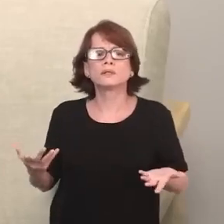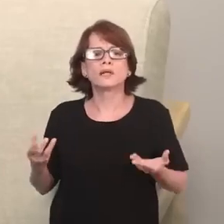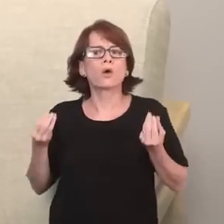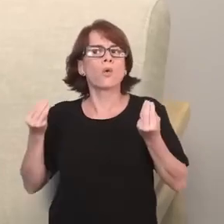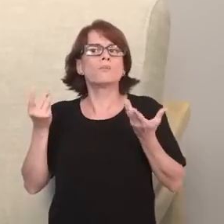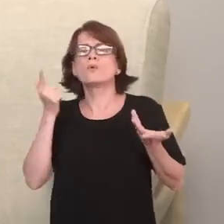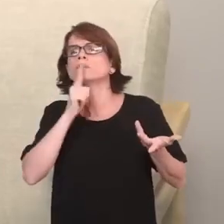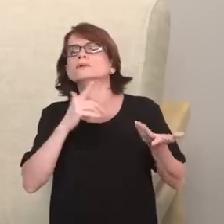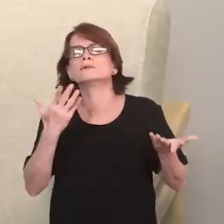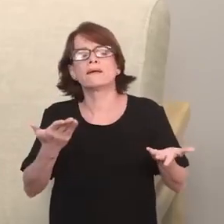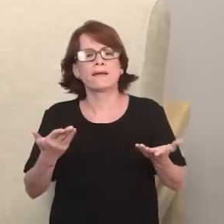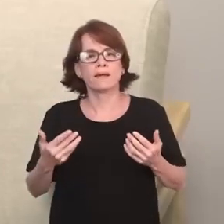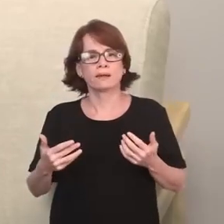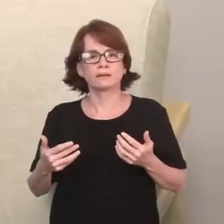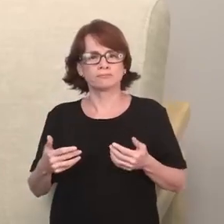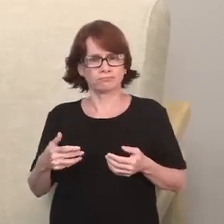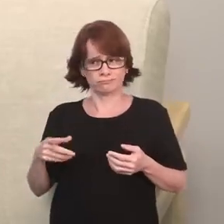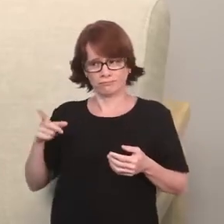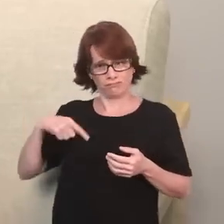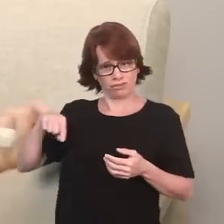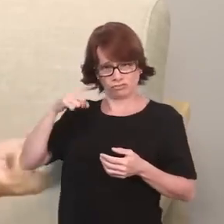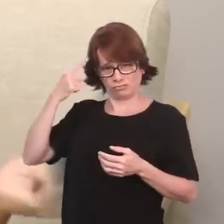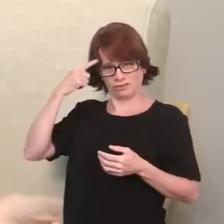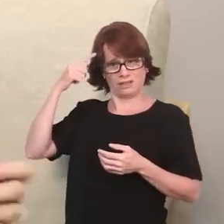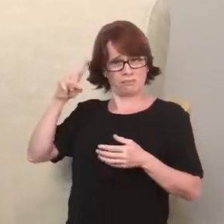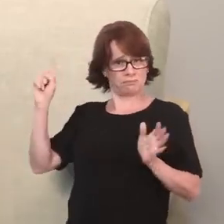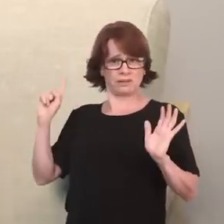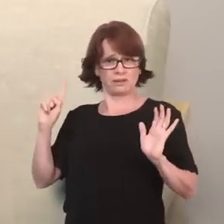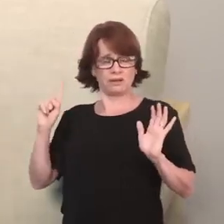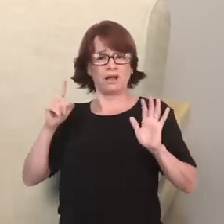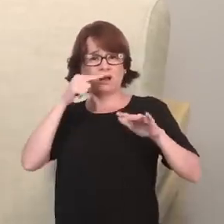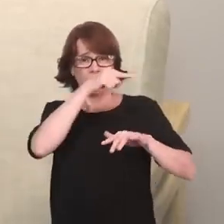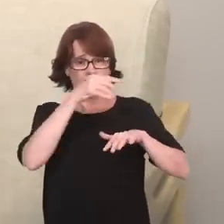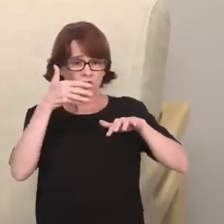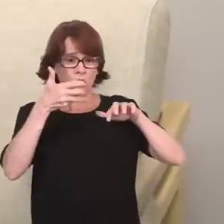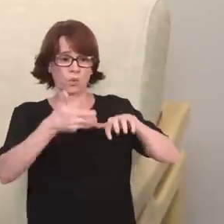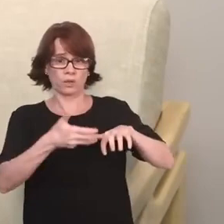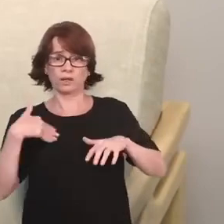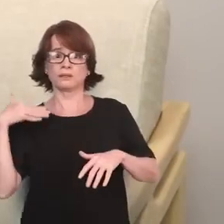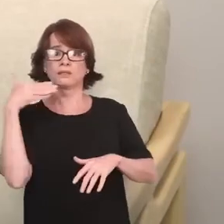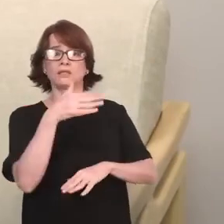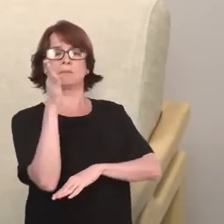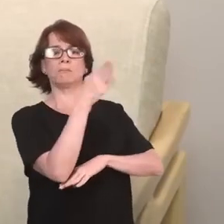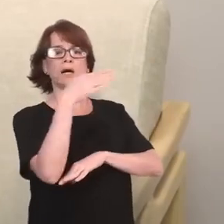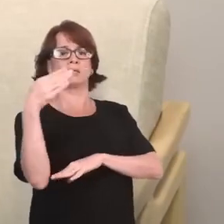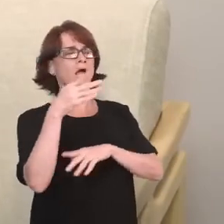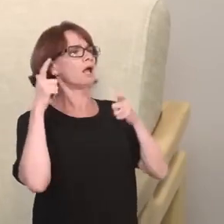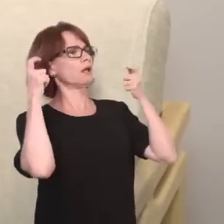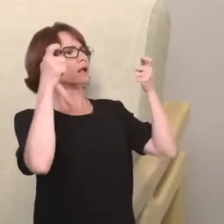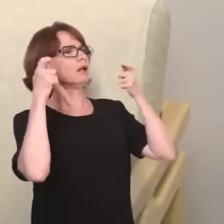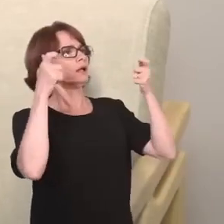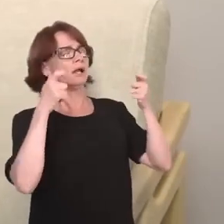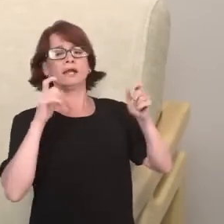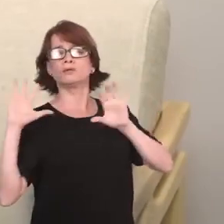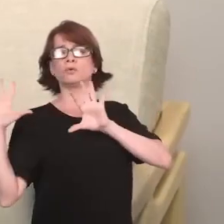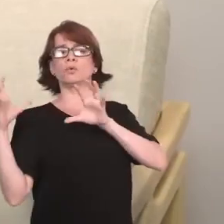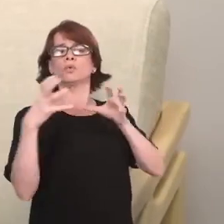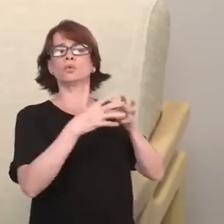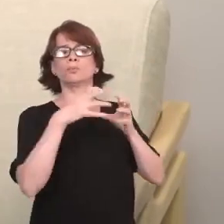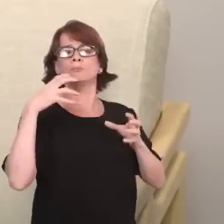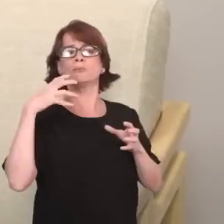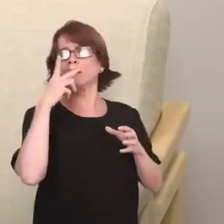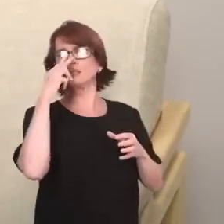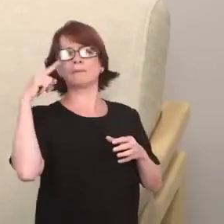que está acontecendo, tentar impedir? A gente não sabia, a gente pegava a bandeira do Brasil e ia para frente do Congresso, e aí começava a encontrar um monte de maluco que estava ali fazendo a